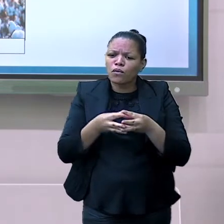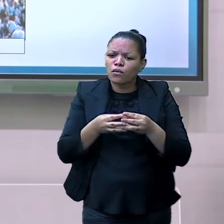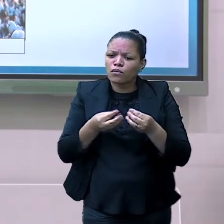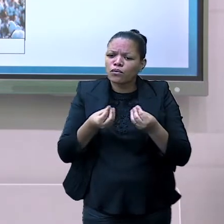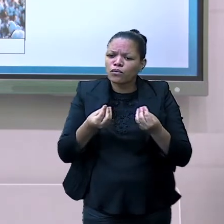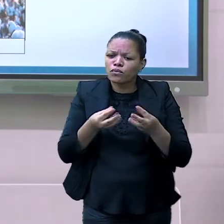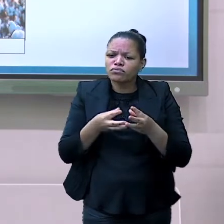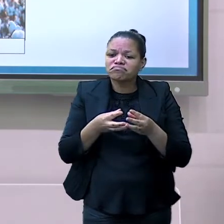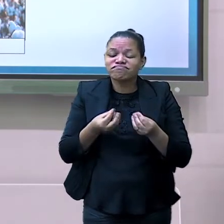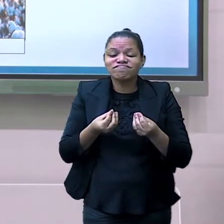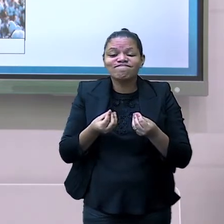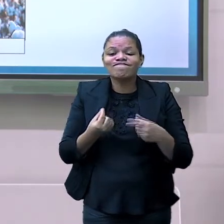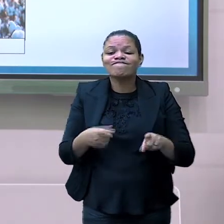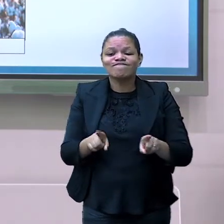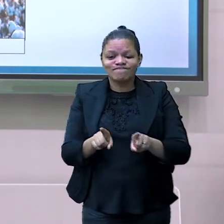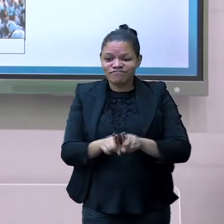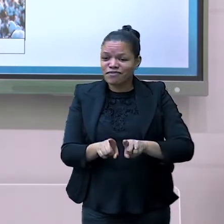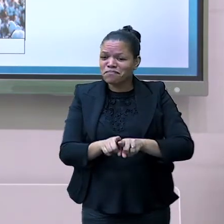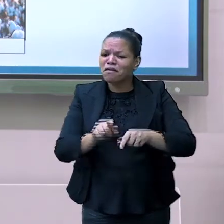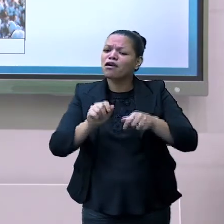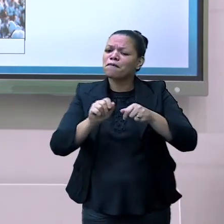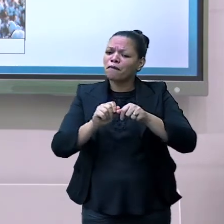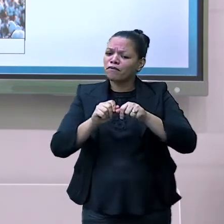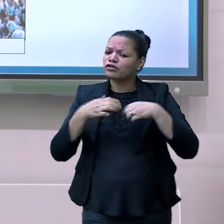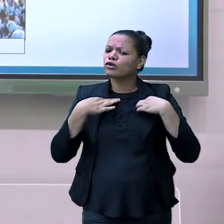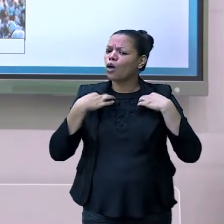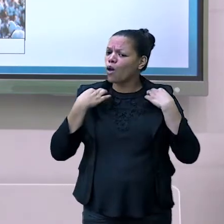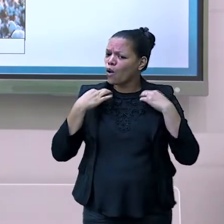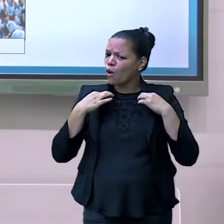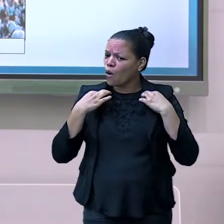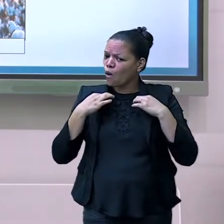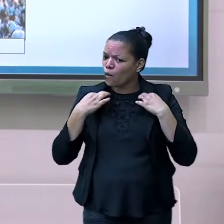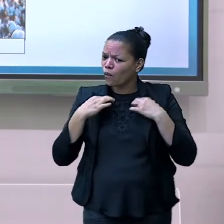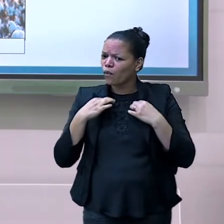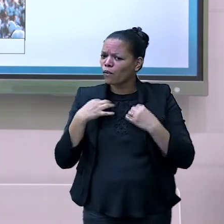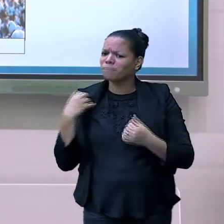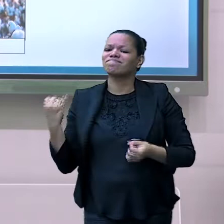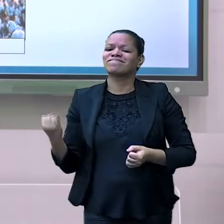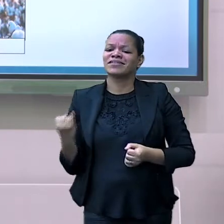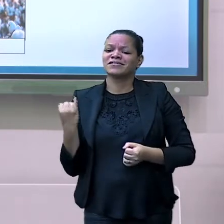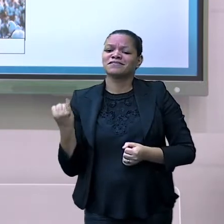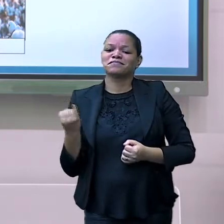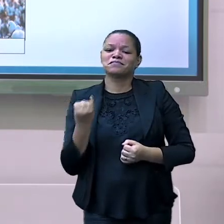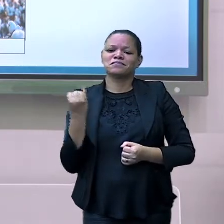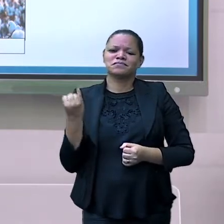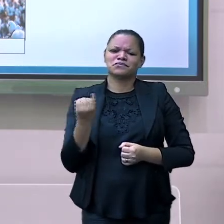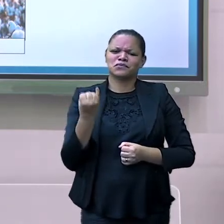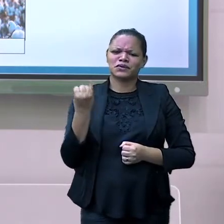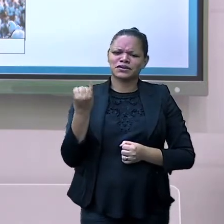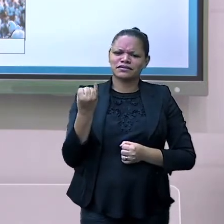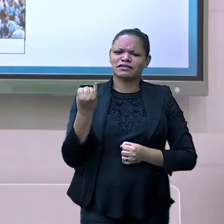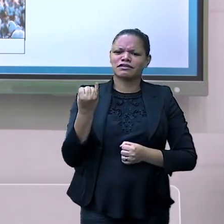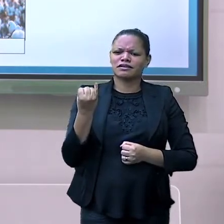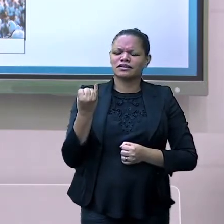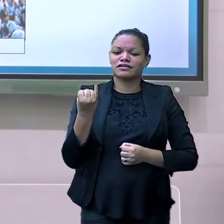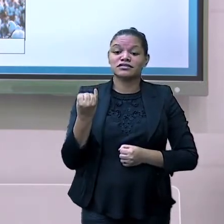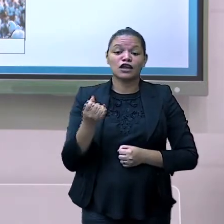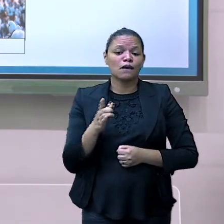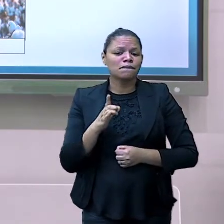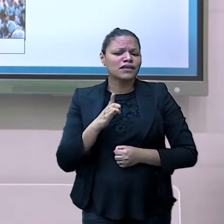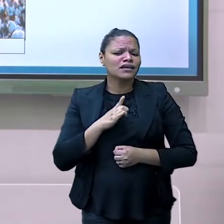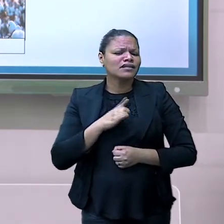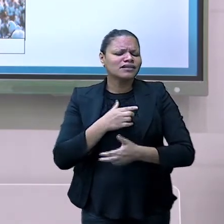primário aí que vai fazer toda essa questão da parte da lã, do tecido. Então nós temos